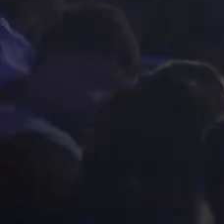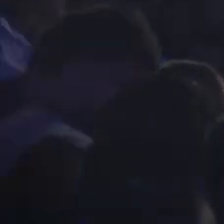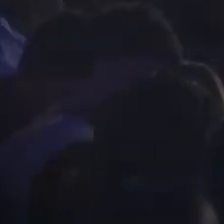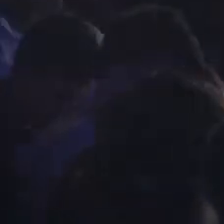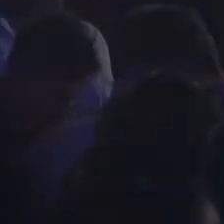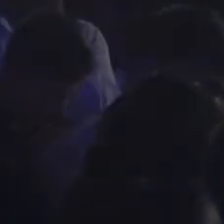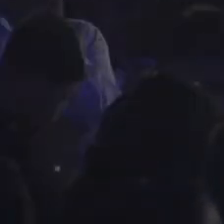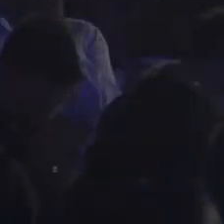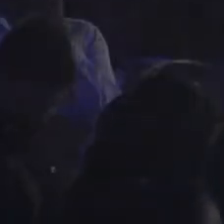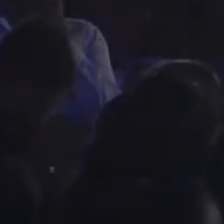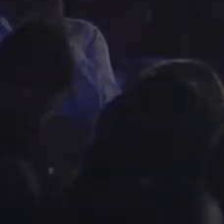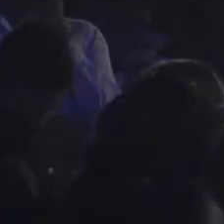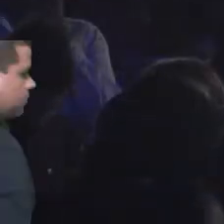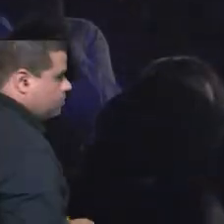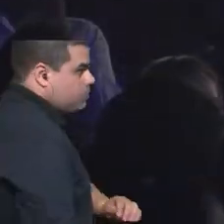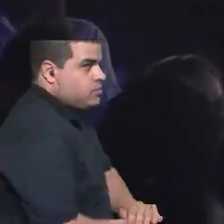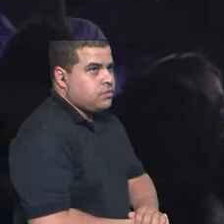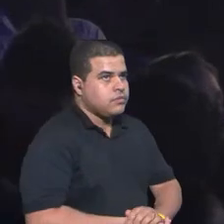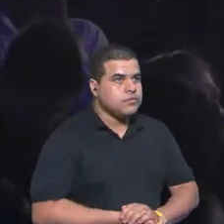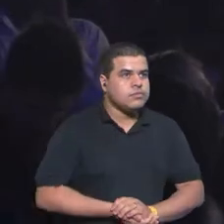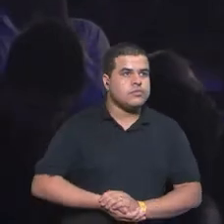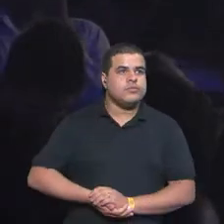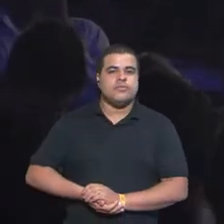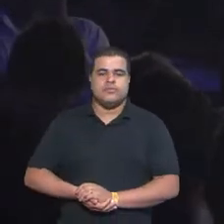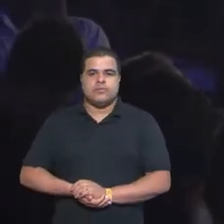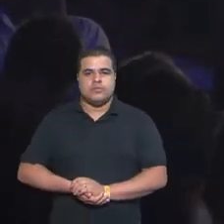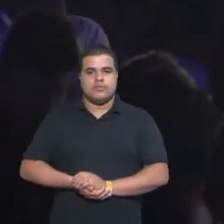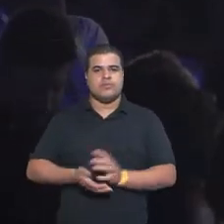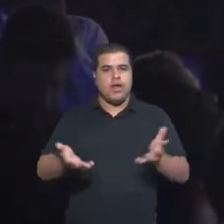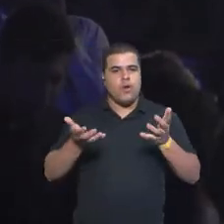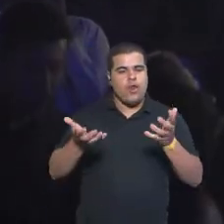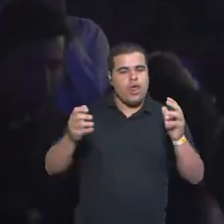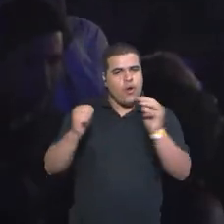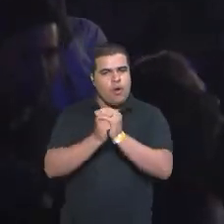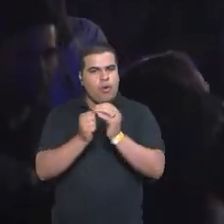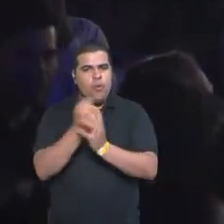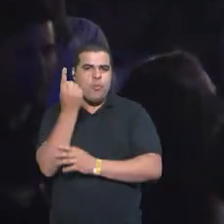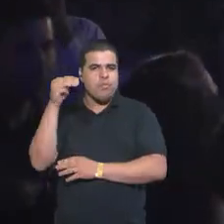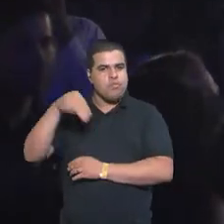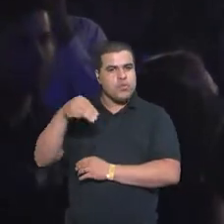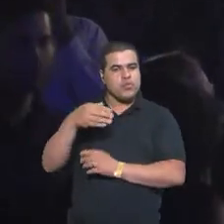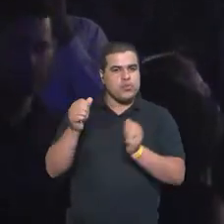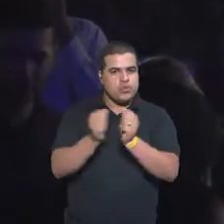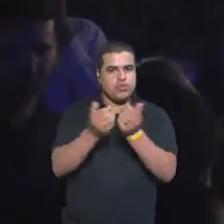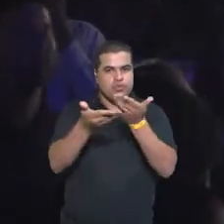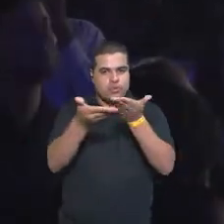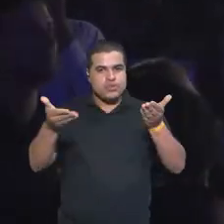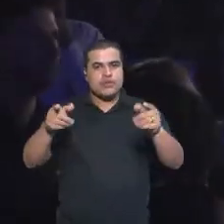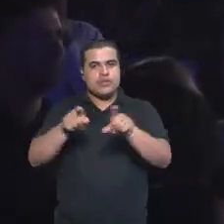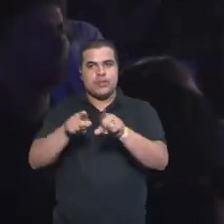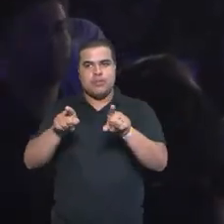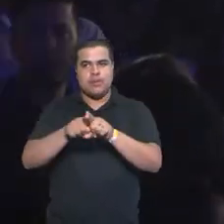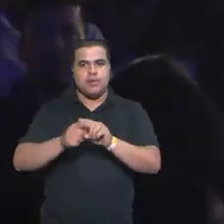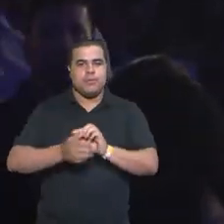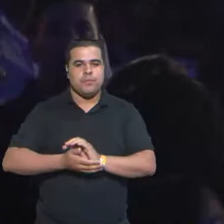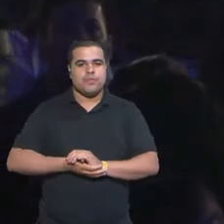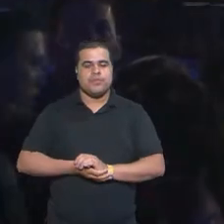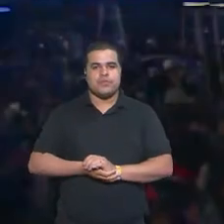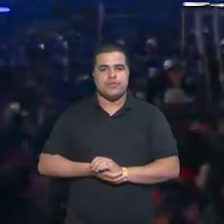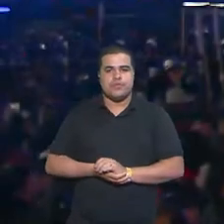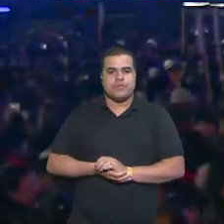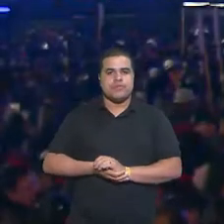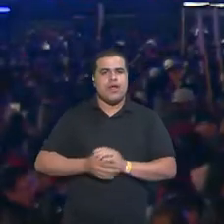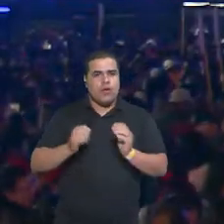deixar passar a oportunidade de fazer uma oração de um minuto por você pastor uma oração de um minuto